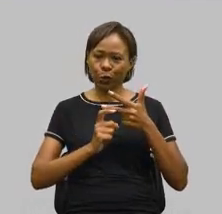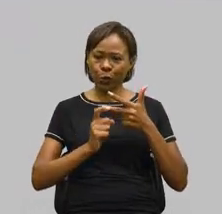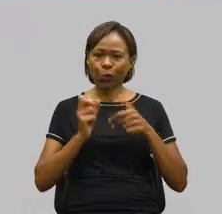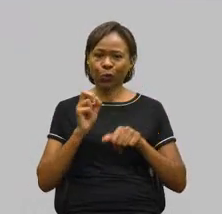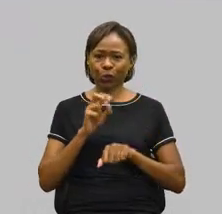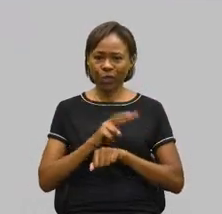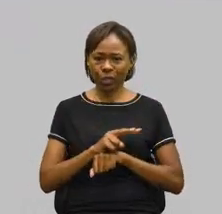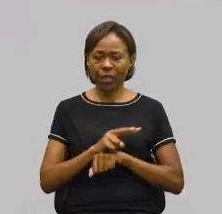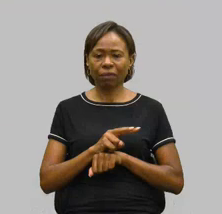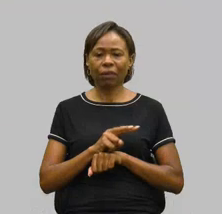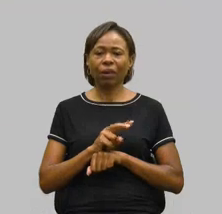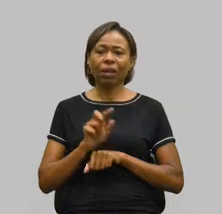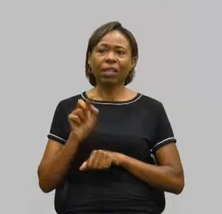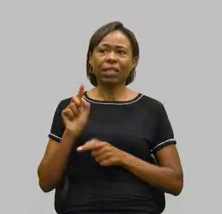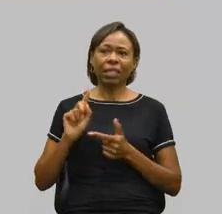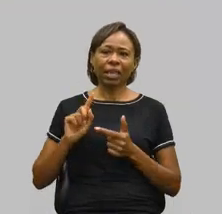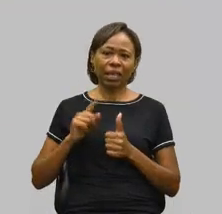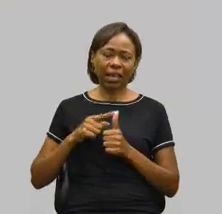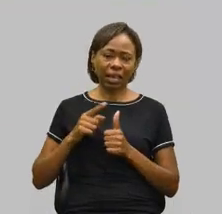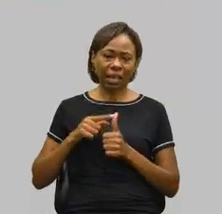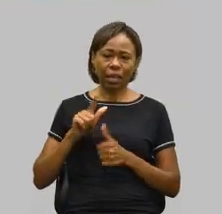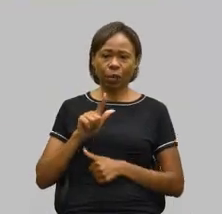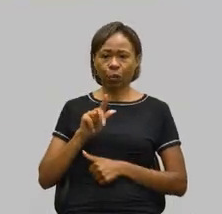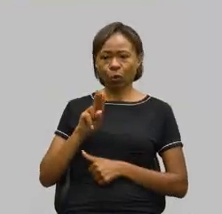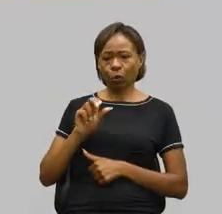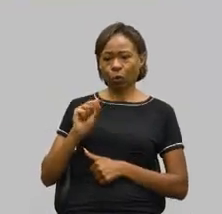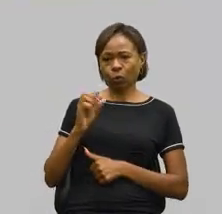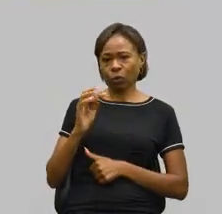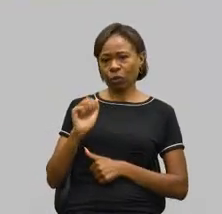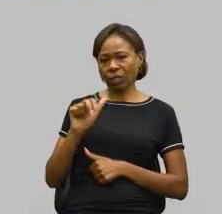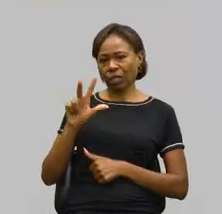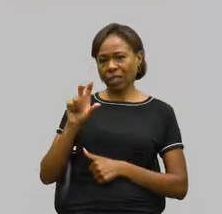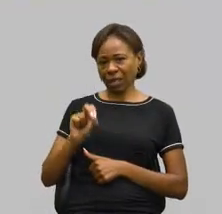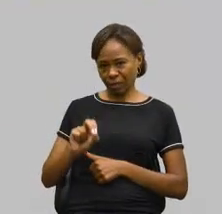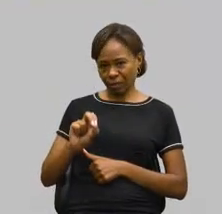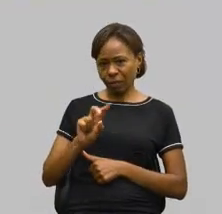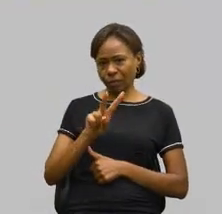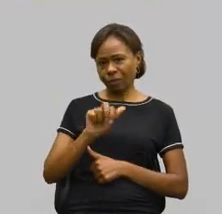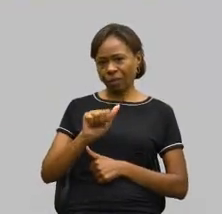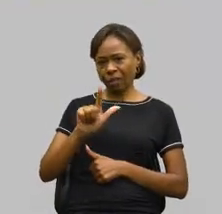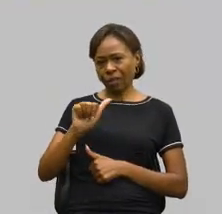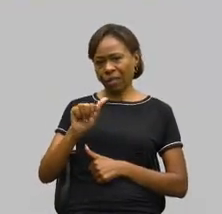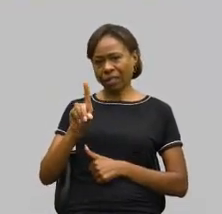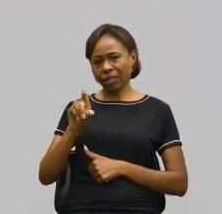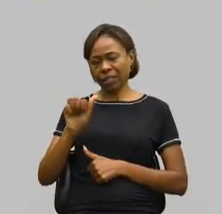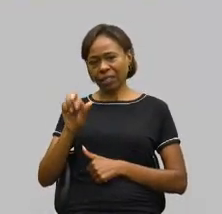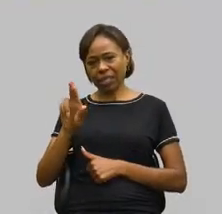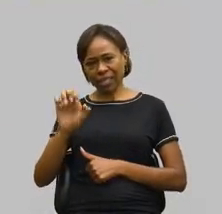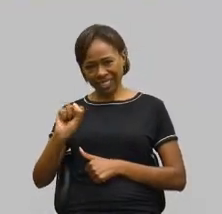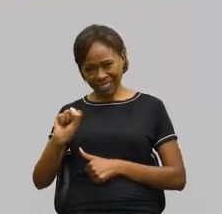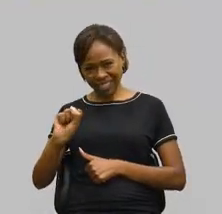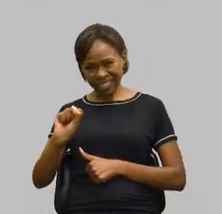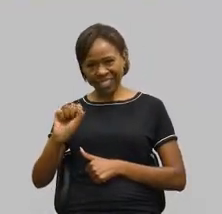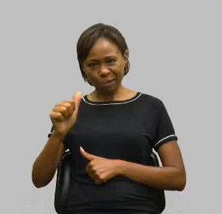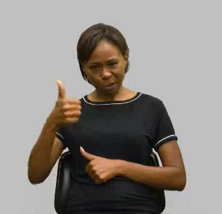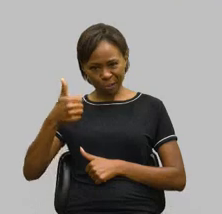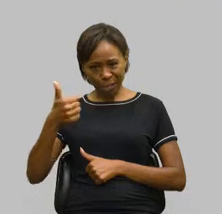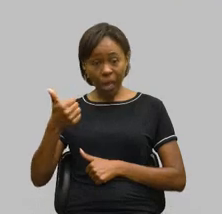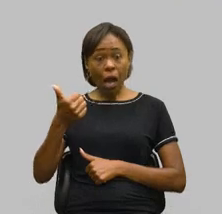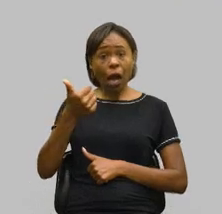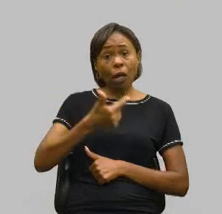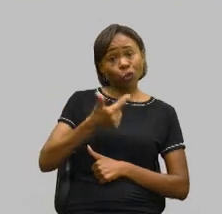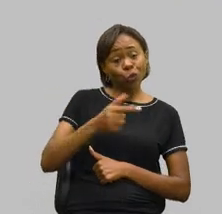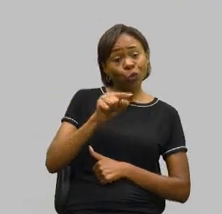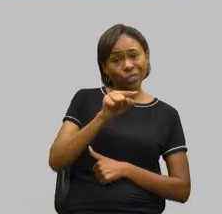honra de ter o colega Gustavo Valadares lá agora a senhora e isso me enche de